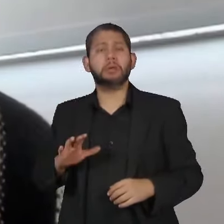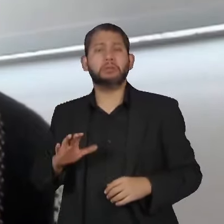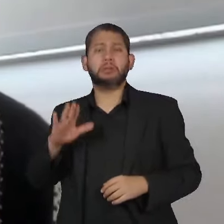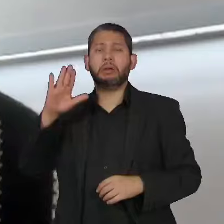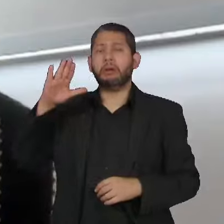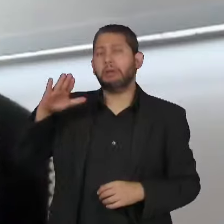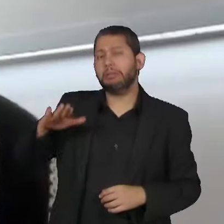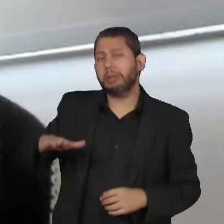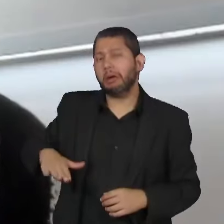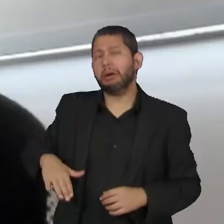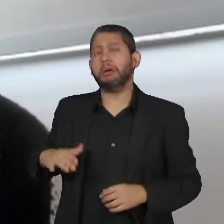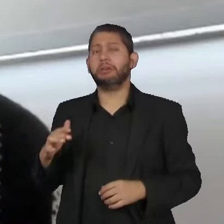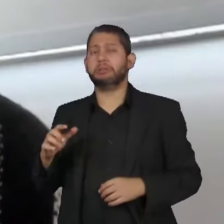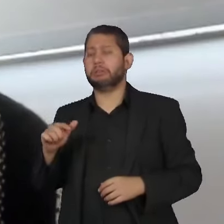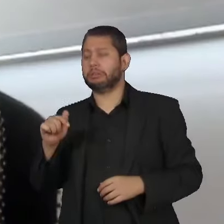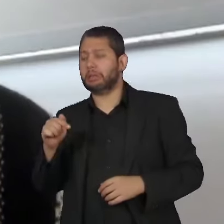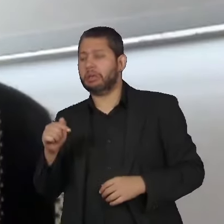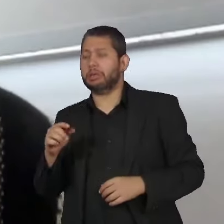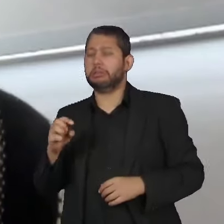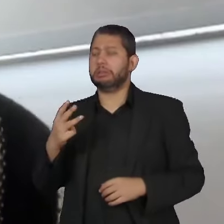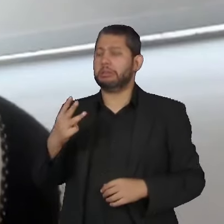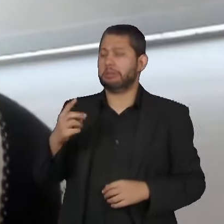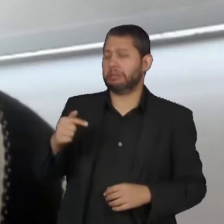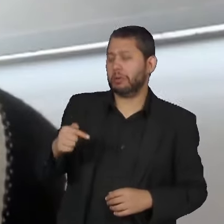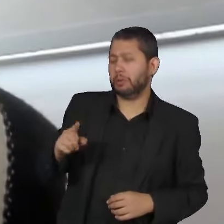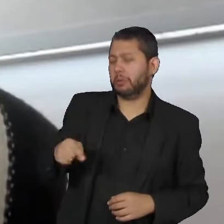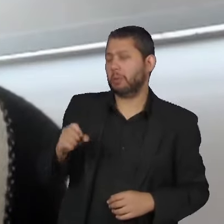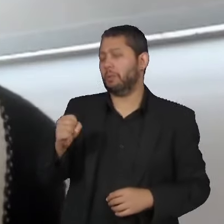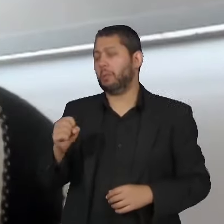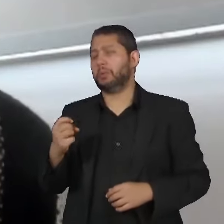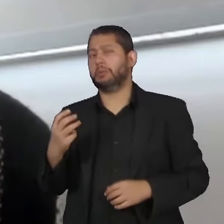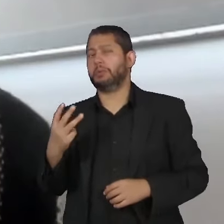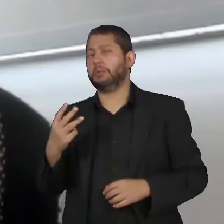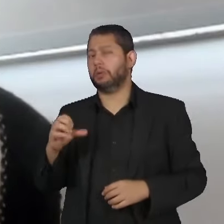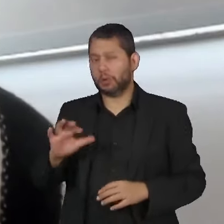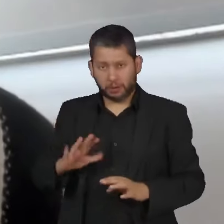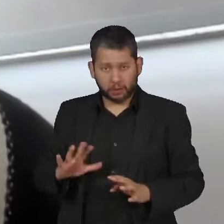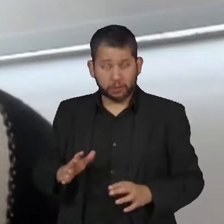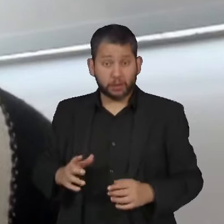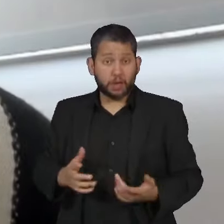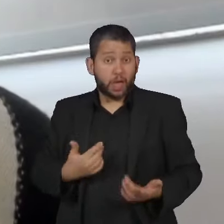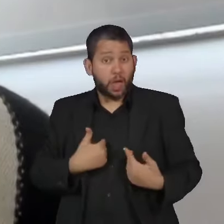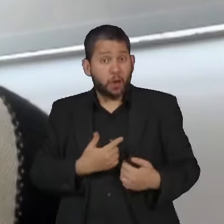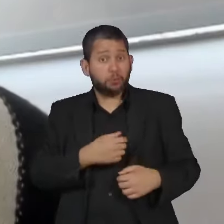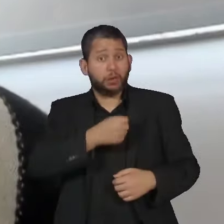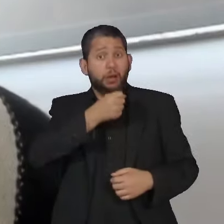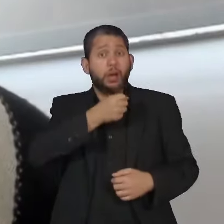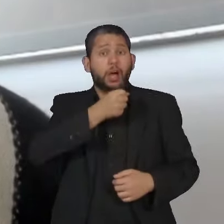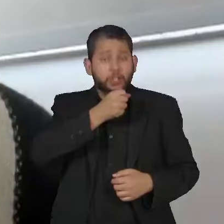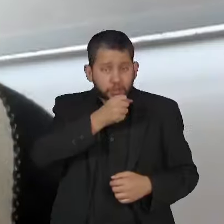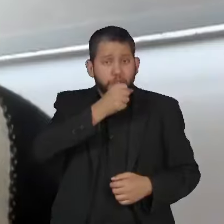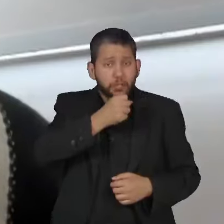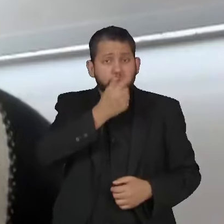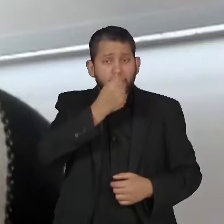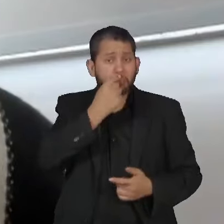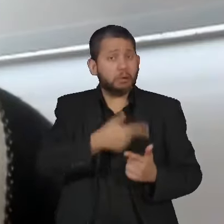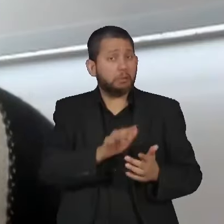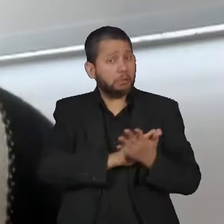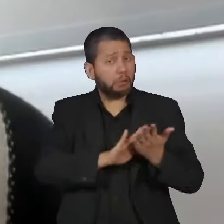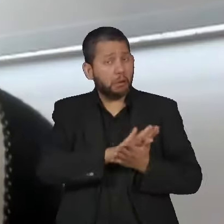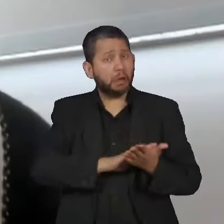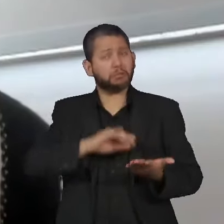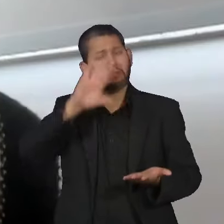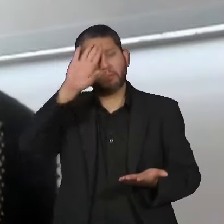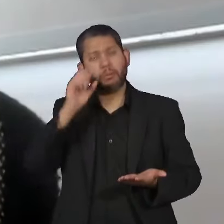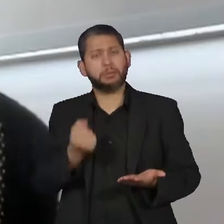da tarde, 37,8, 39, que não tem relação direta com nenhuma infecção que esteja tendo naquela situação e naquele momento. Um outro sintoma